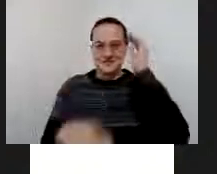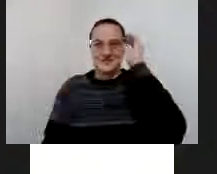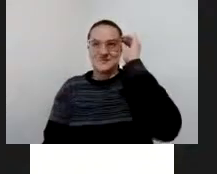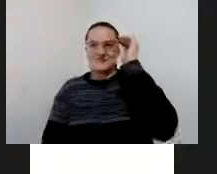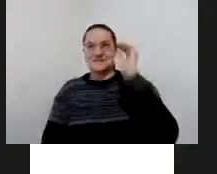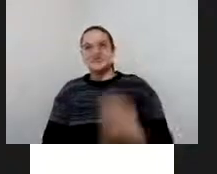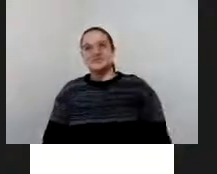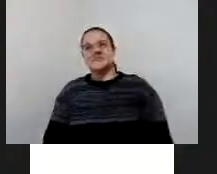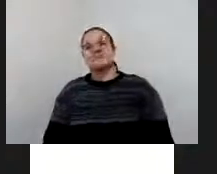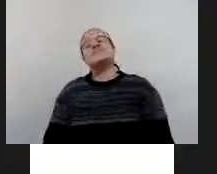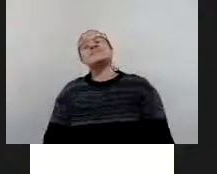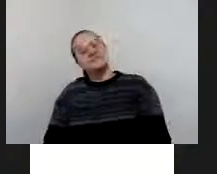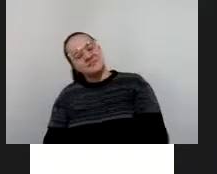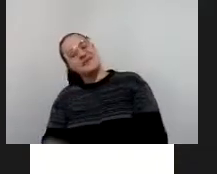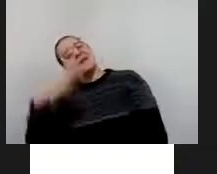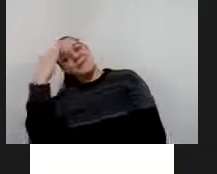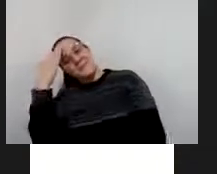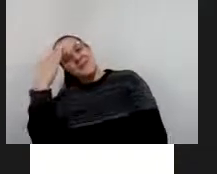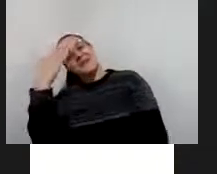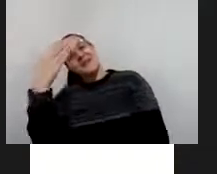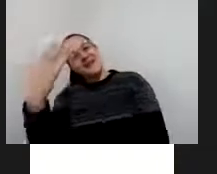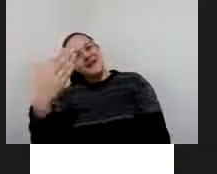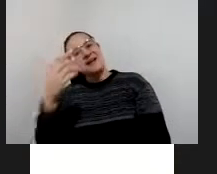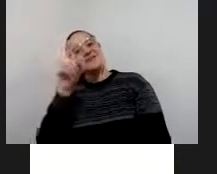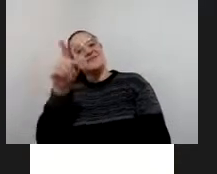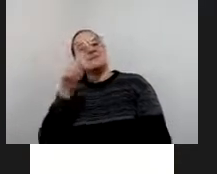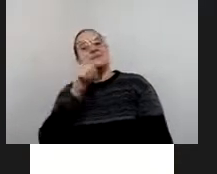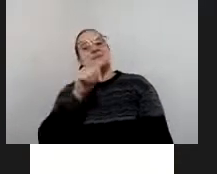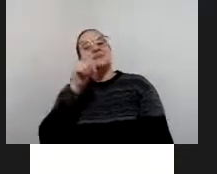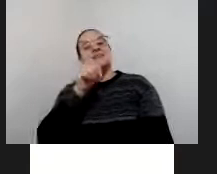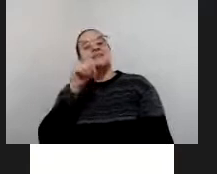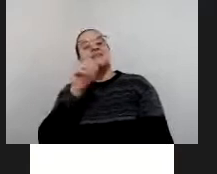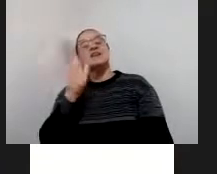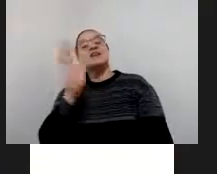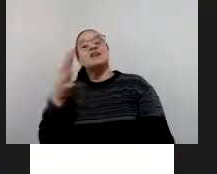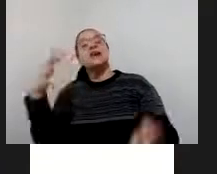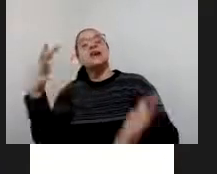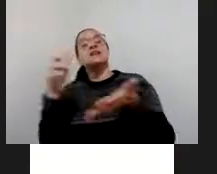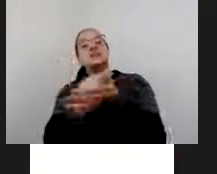Obrigada, Scaboli. Nélia, você é a próxima que estava inscrita, por favor.